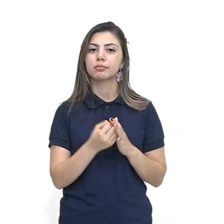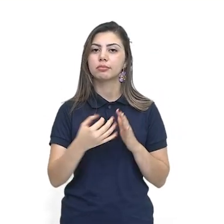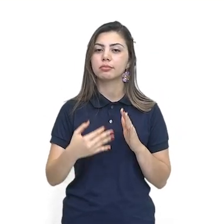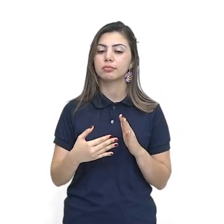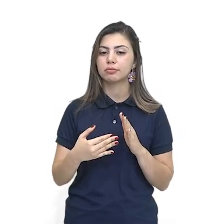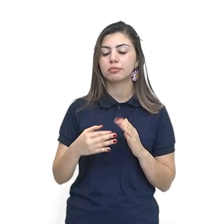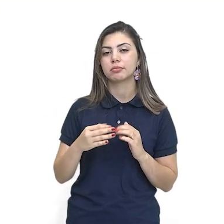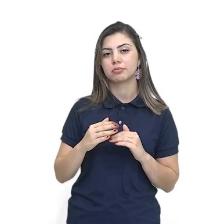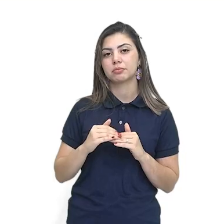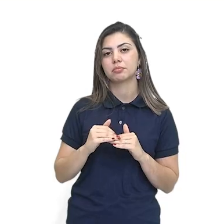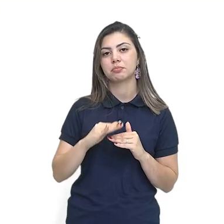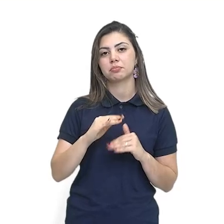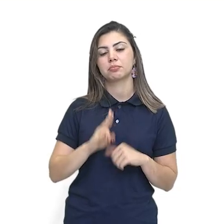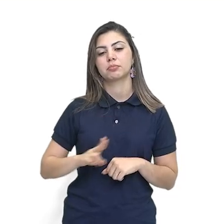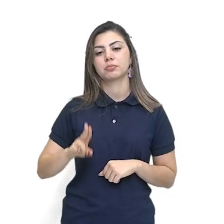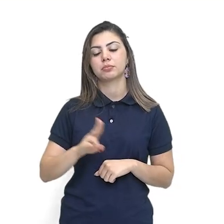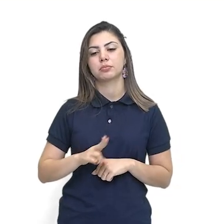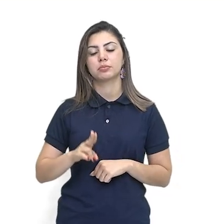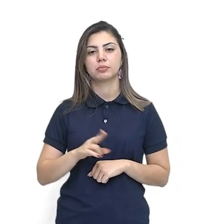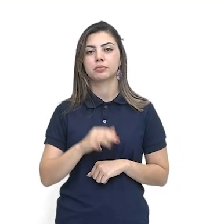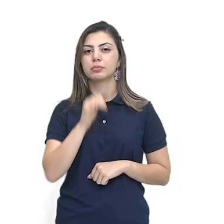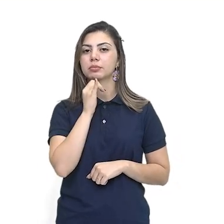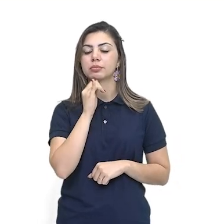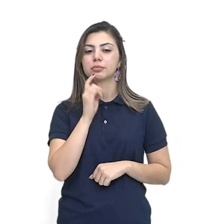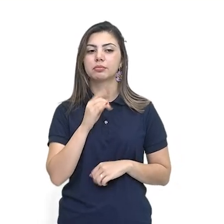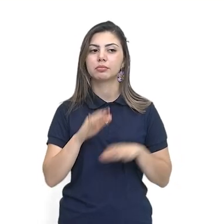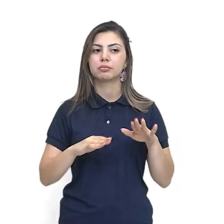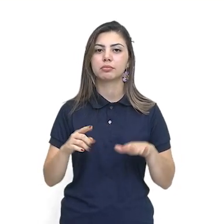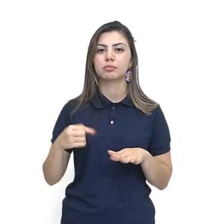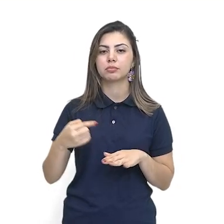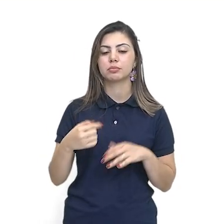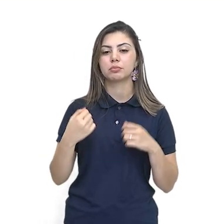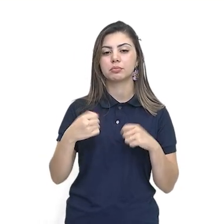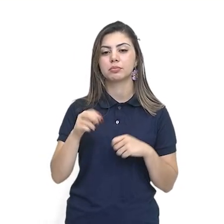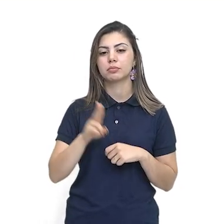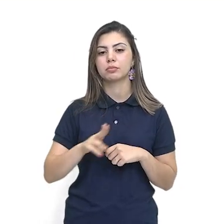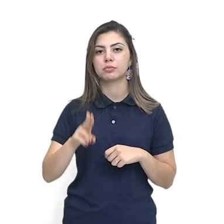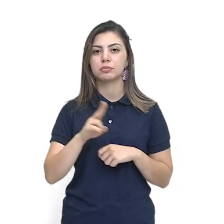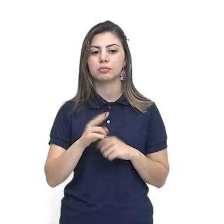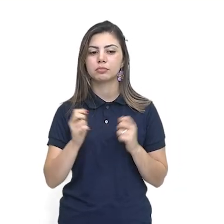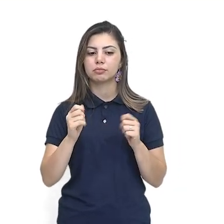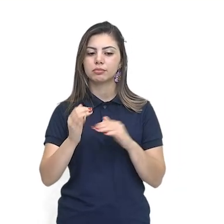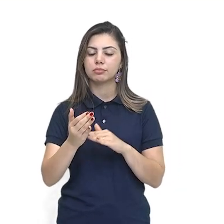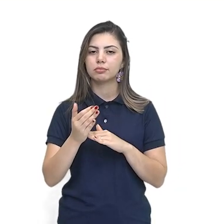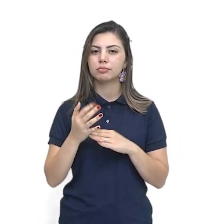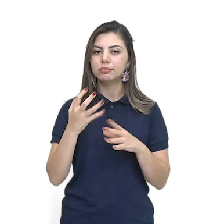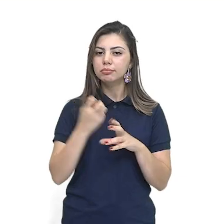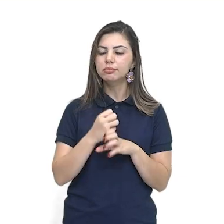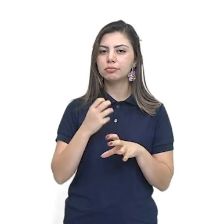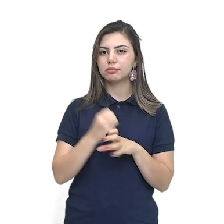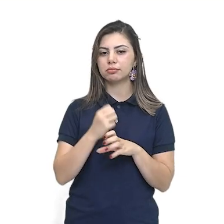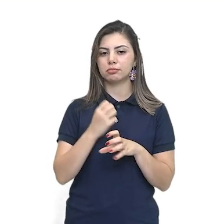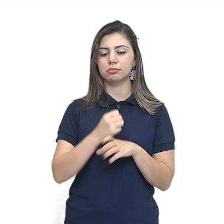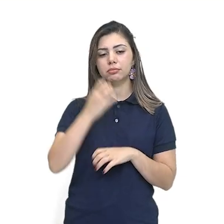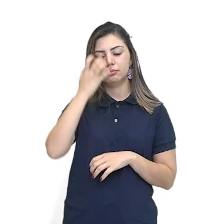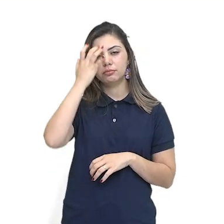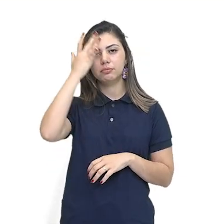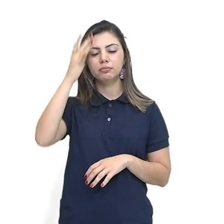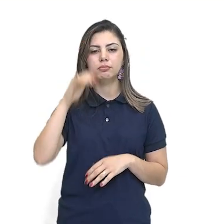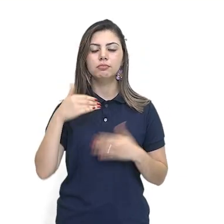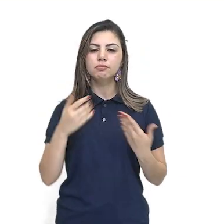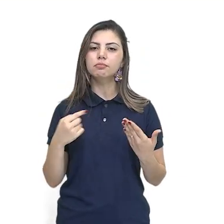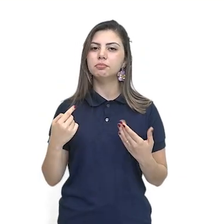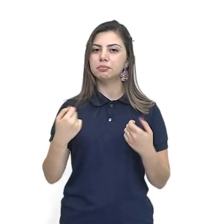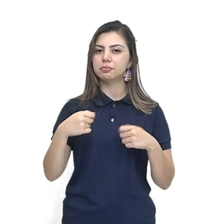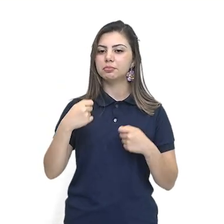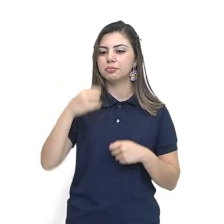propriedades aqui, né, as mais utilizadas, para que em determinadas situações a gente precise utilizá-las para facilitar o cálculo. Então, ter